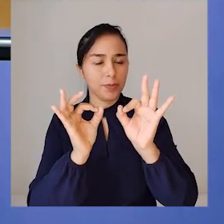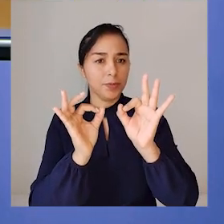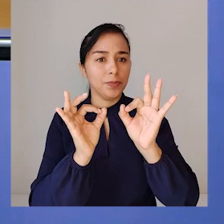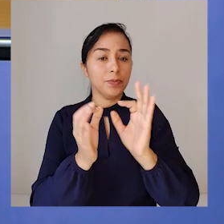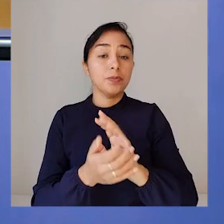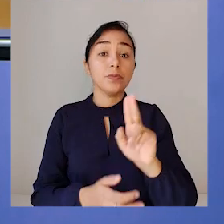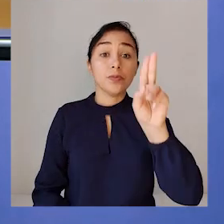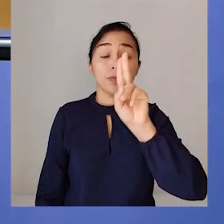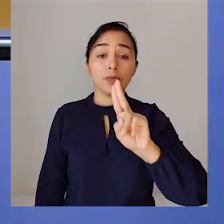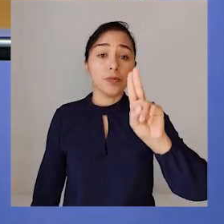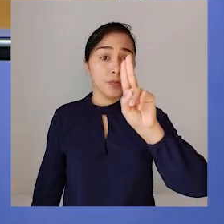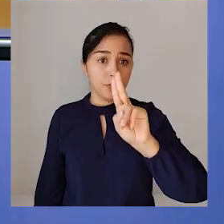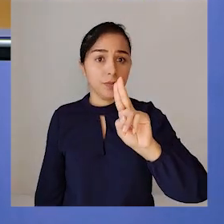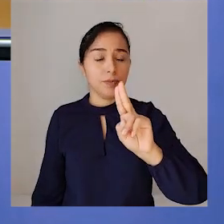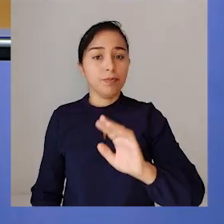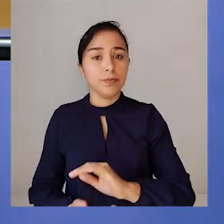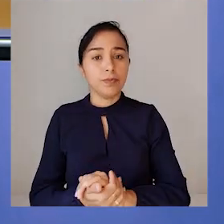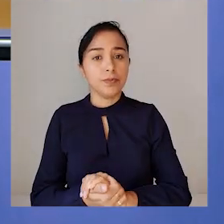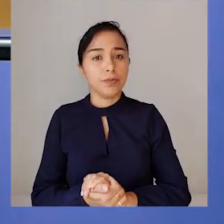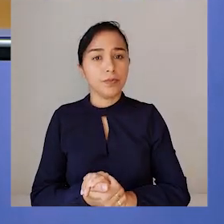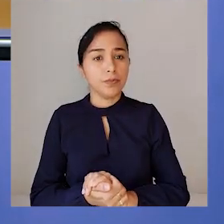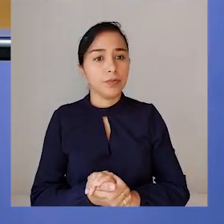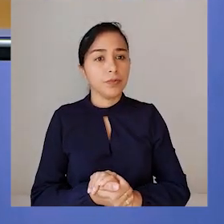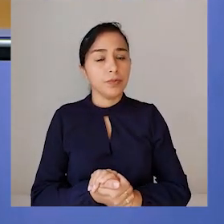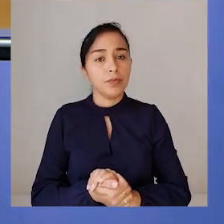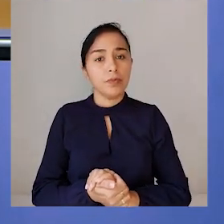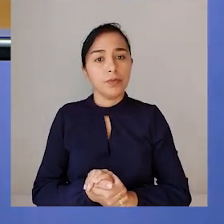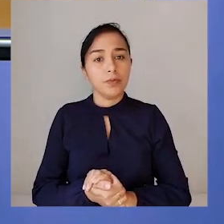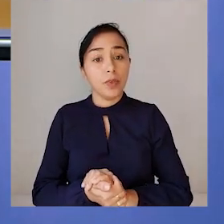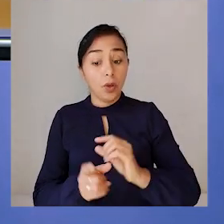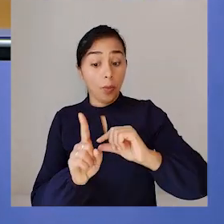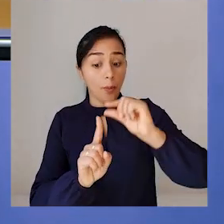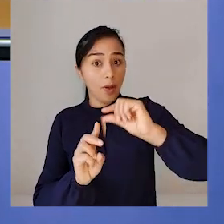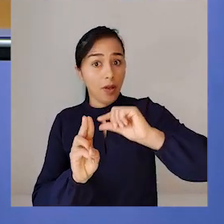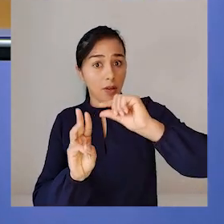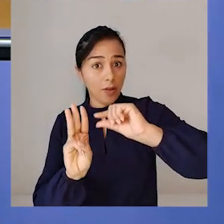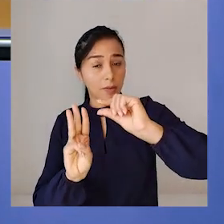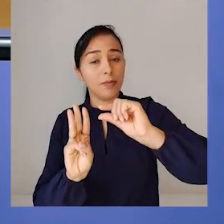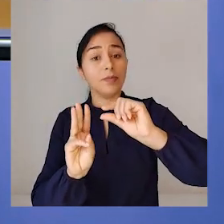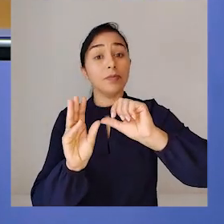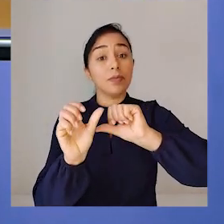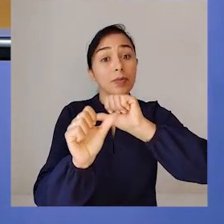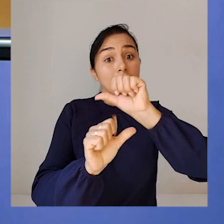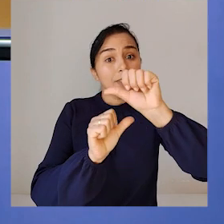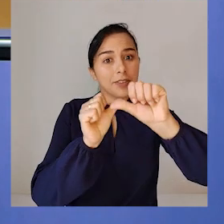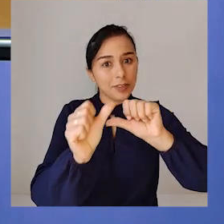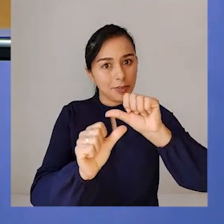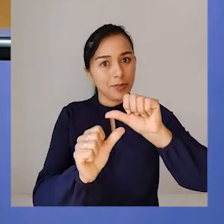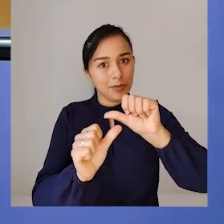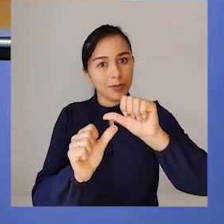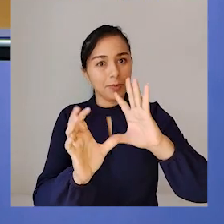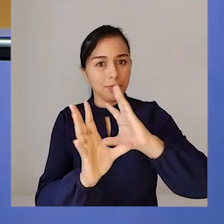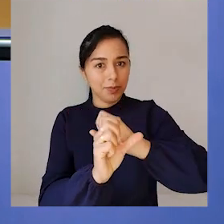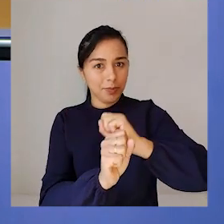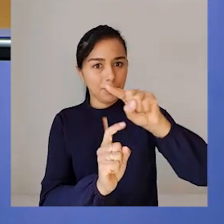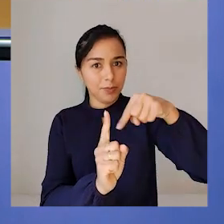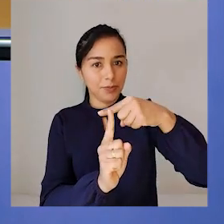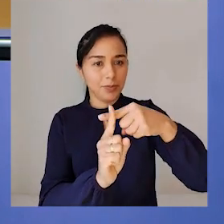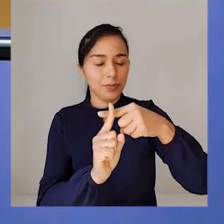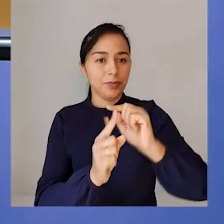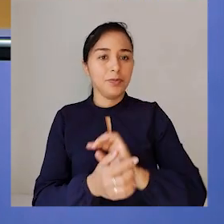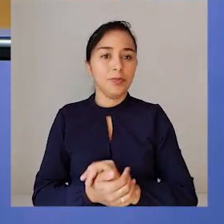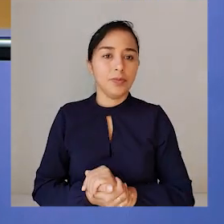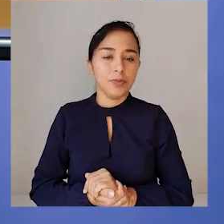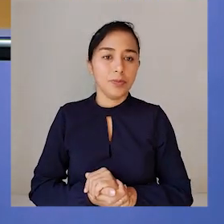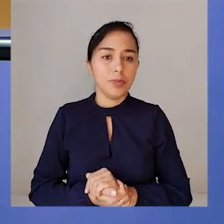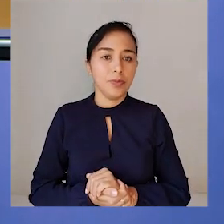operação utilizando o quadro de ordens e classes para transformar no algoritmo da adição. Nós temos